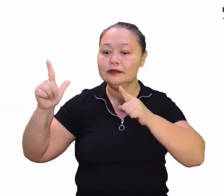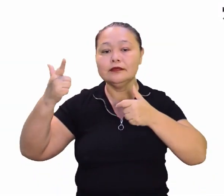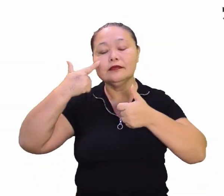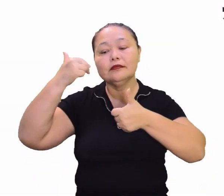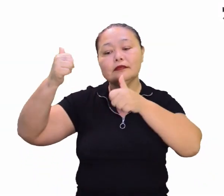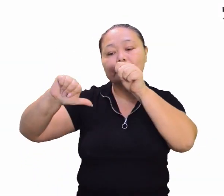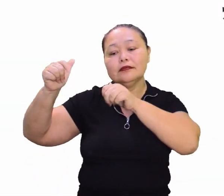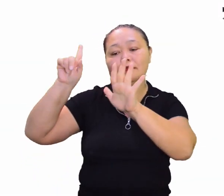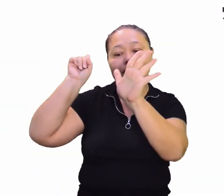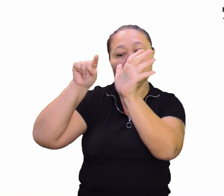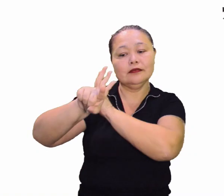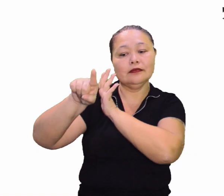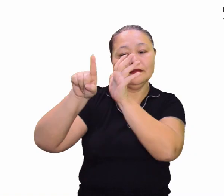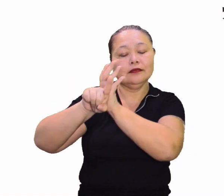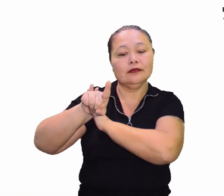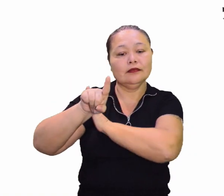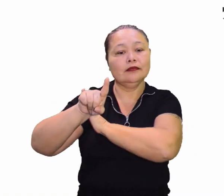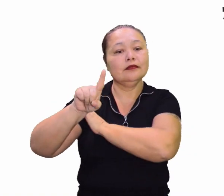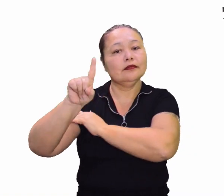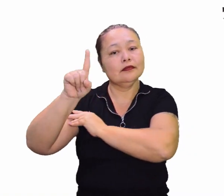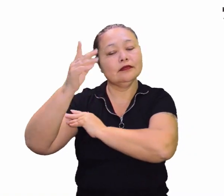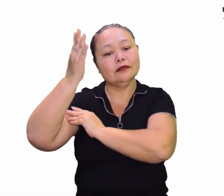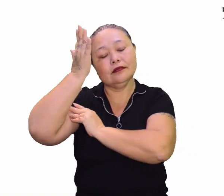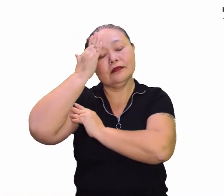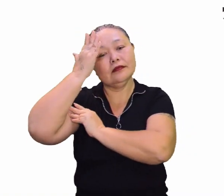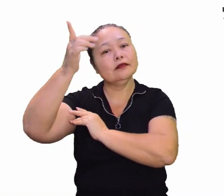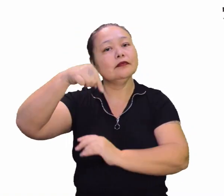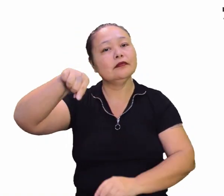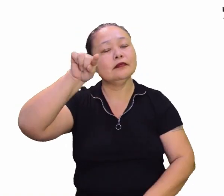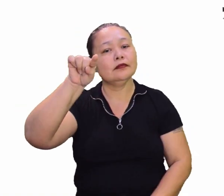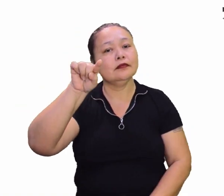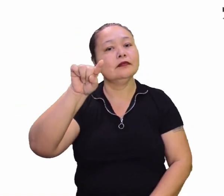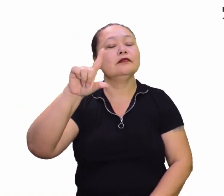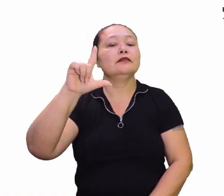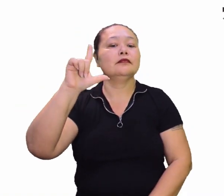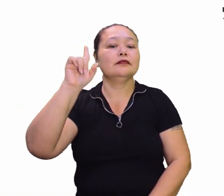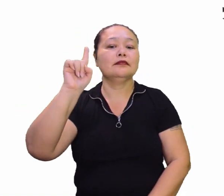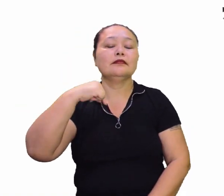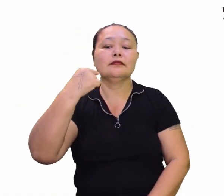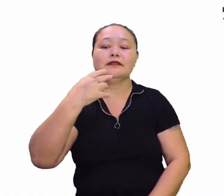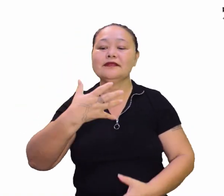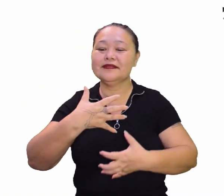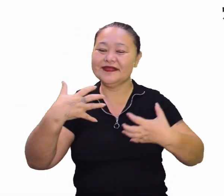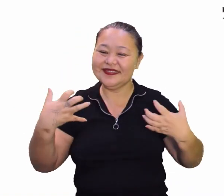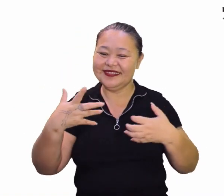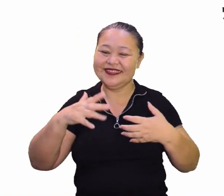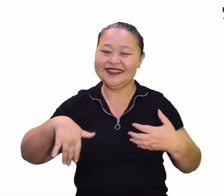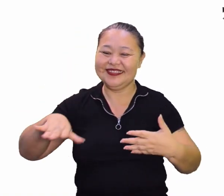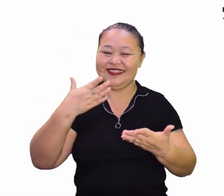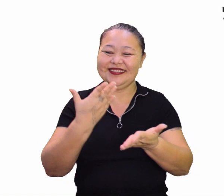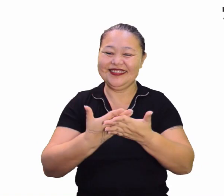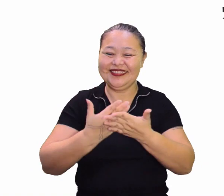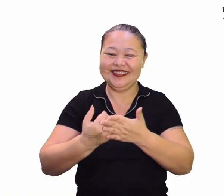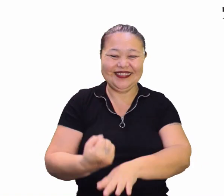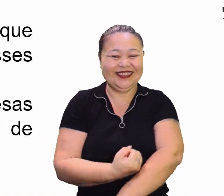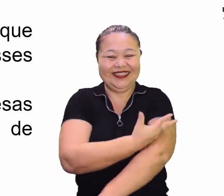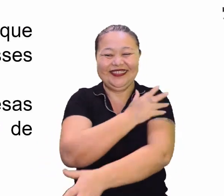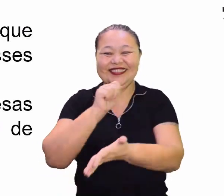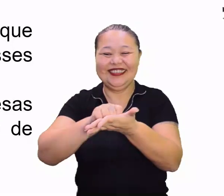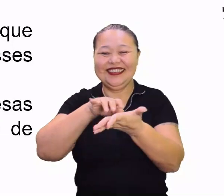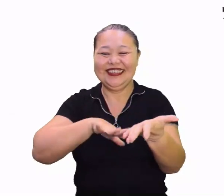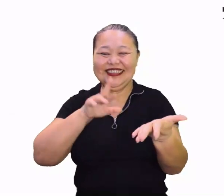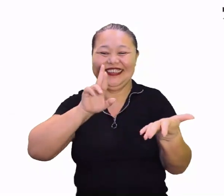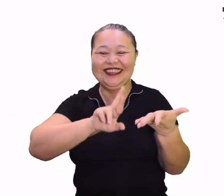as questões, porque eu tenho certeza aí que você tornou-se um tigrão nessa aula, então arrepiou na atividade.